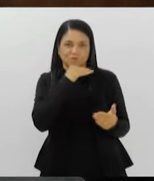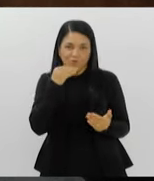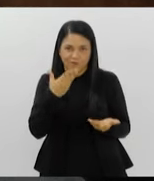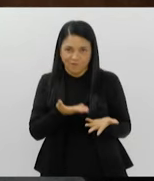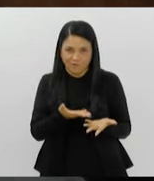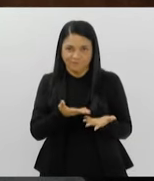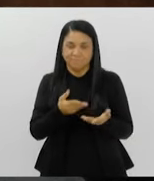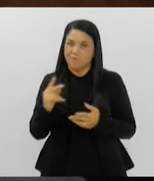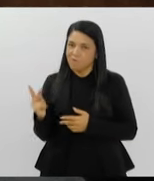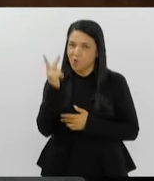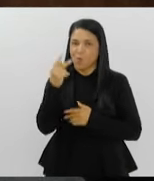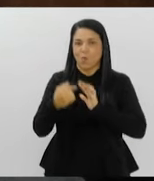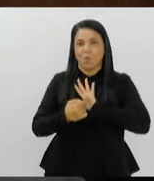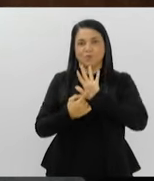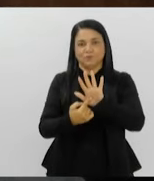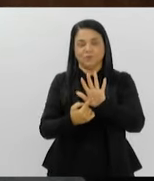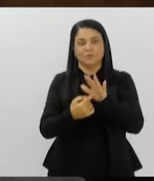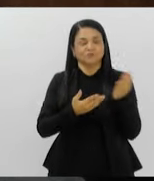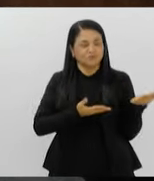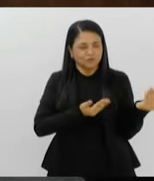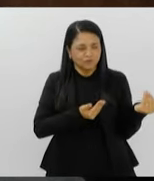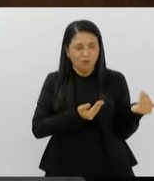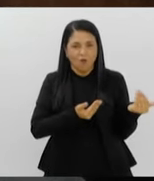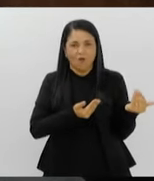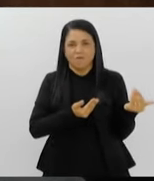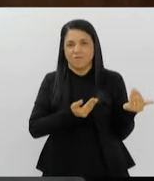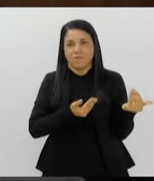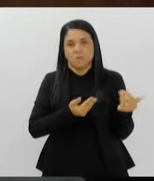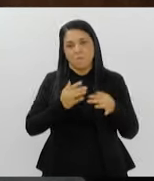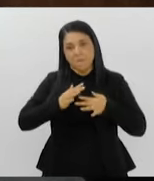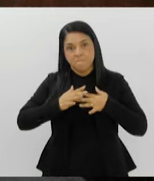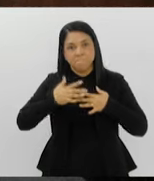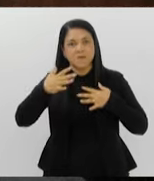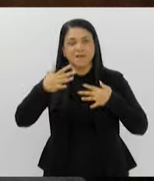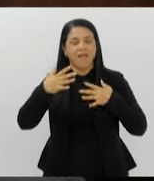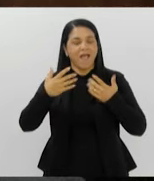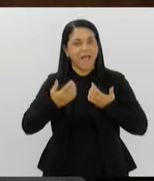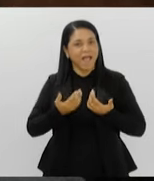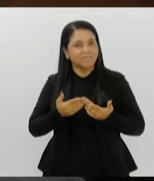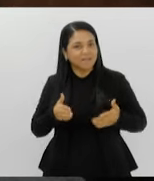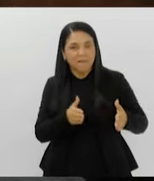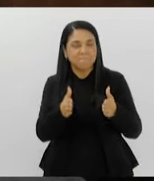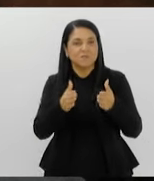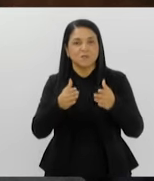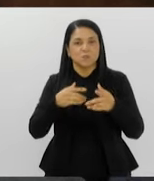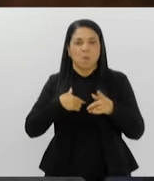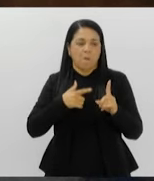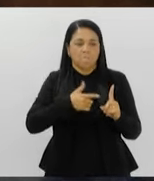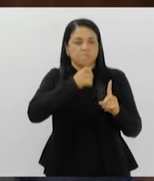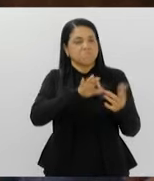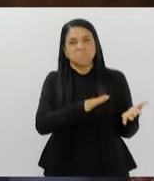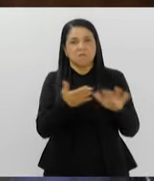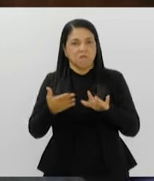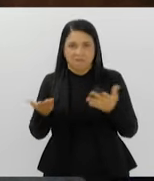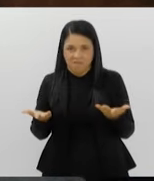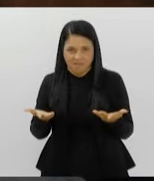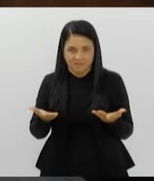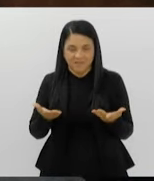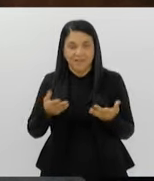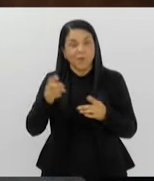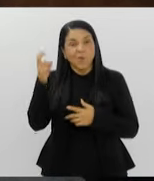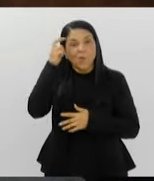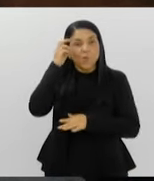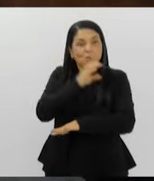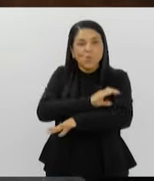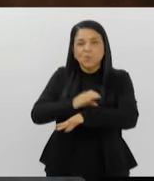mostrar o seu valor. Jovem é para brilhar, não é para morrer de bala achada, de bala perdida. E a cultura é um dos